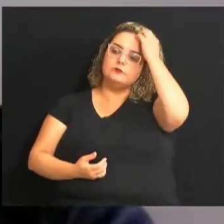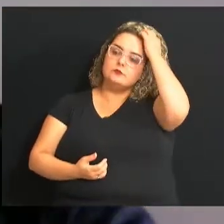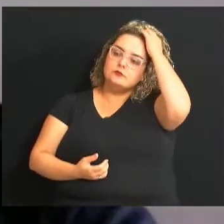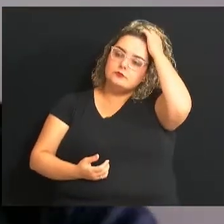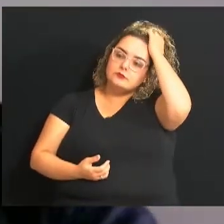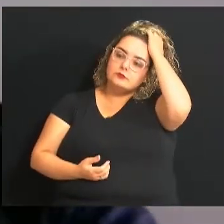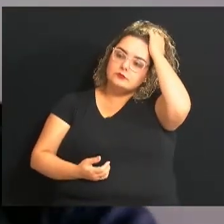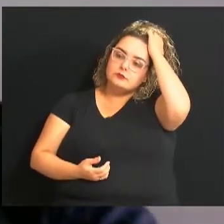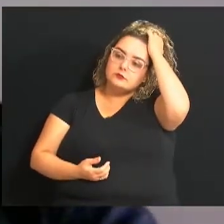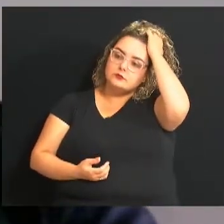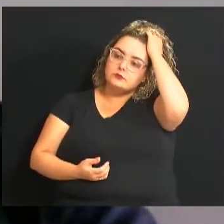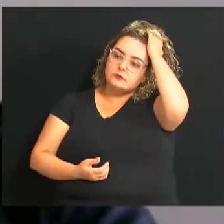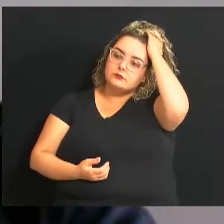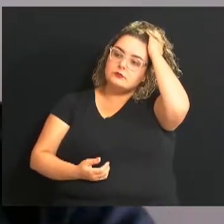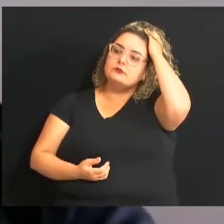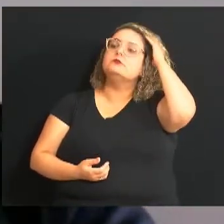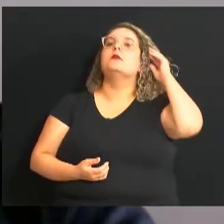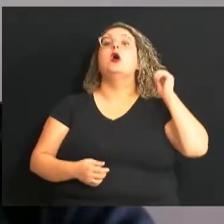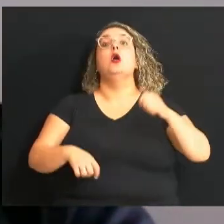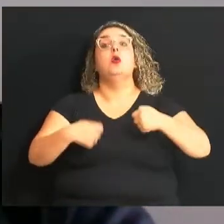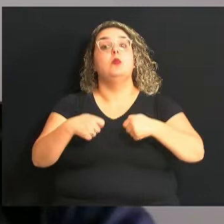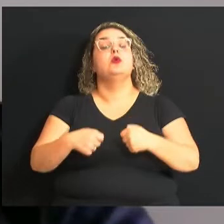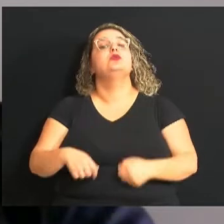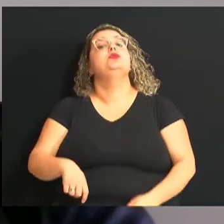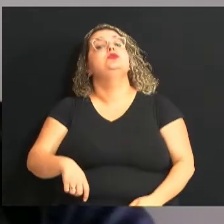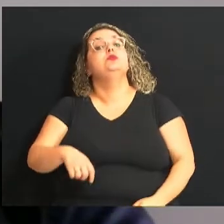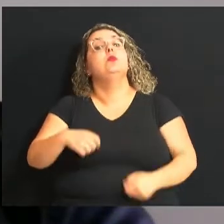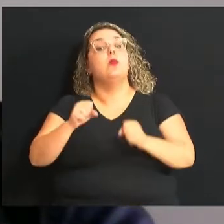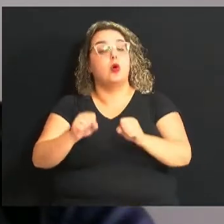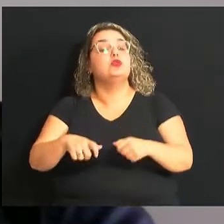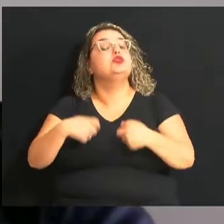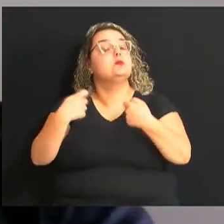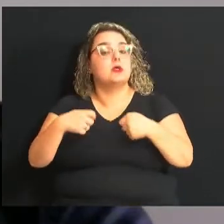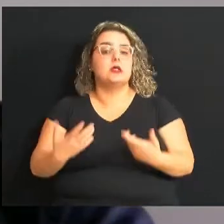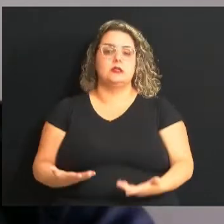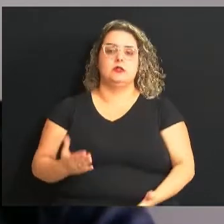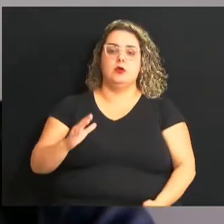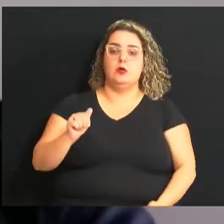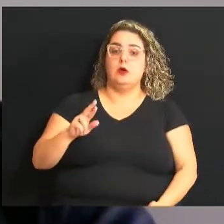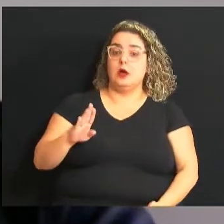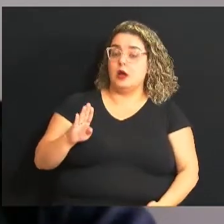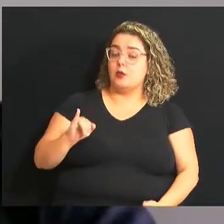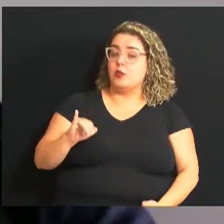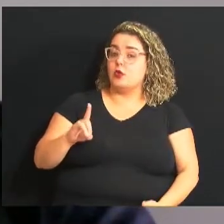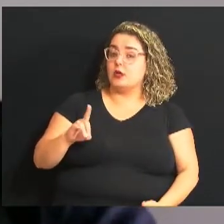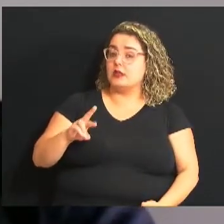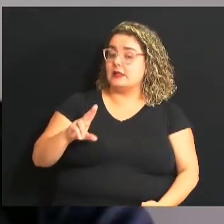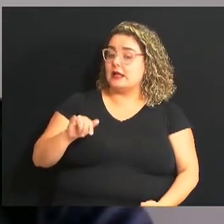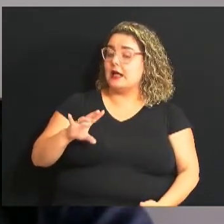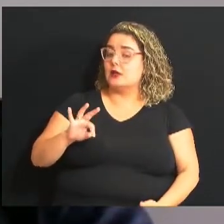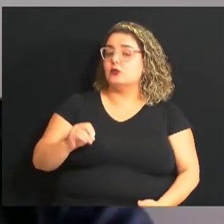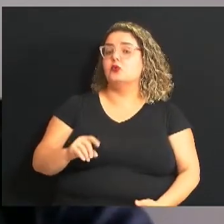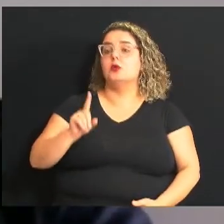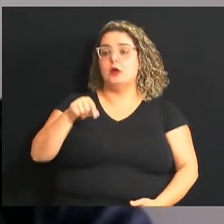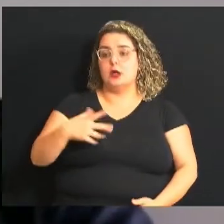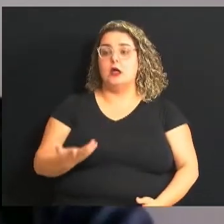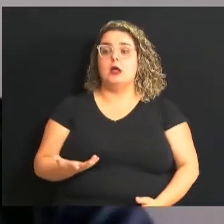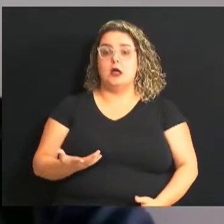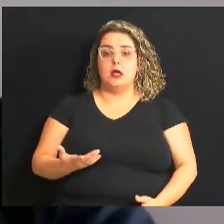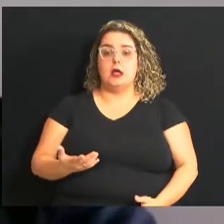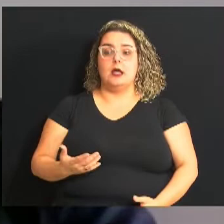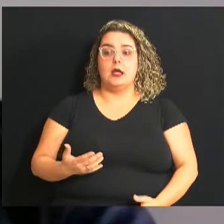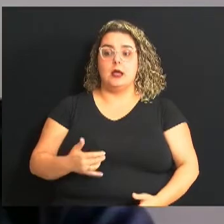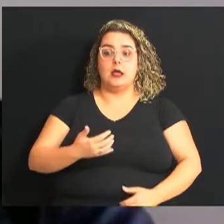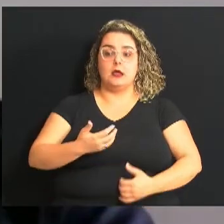Pode, pode não, como deve, né? O carboidrato é a principal fonte de energia do nosso corpo. Ele vira glicose, né, que é a principal fonte de energia do